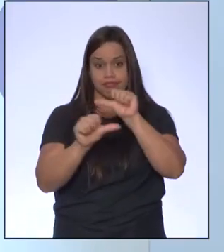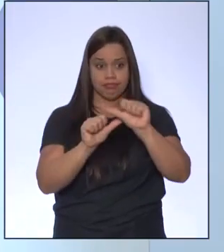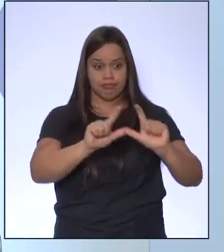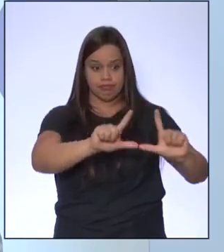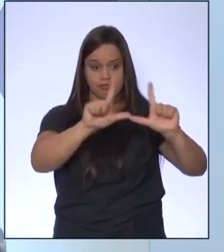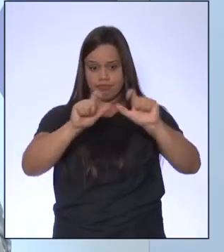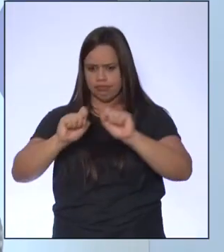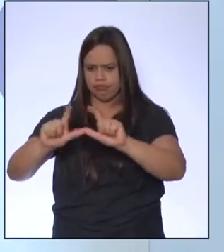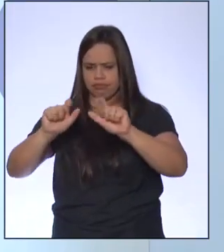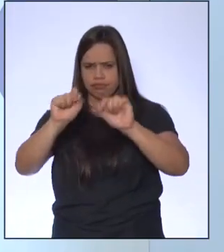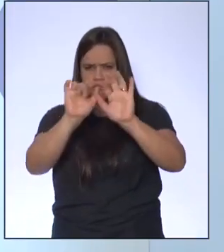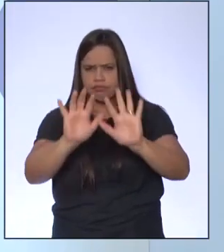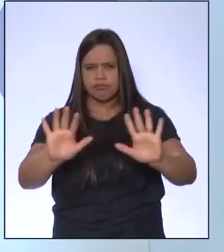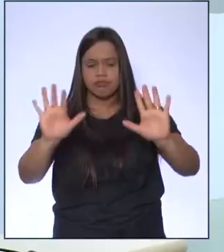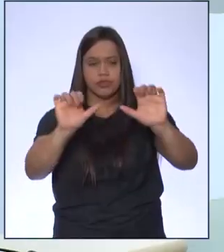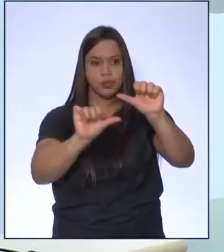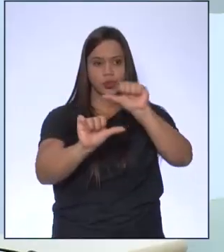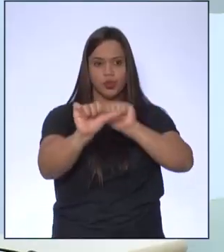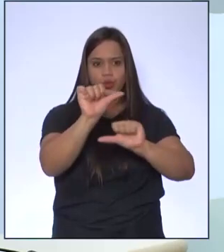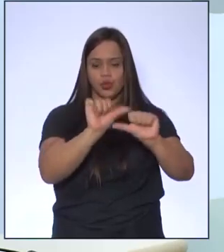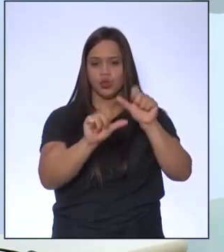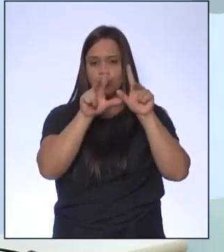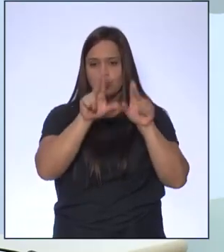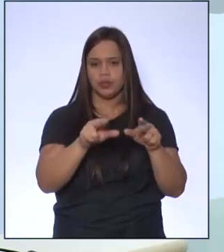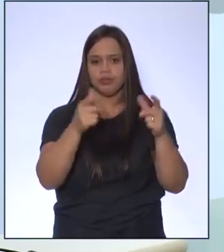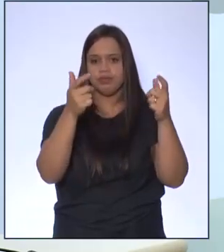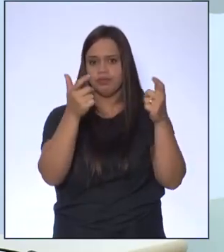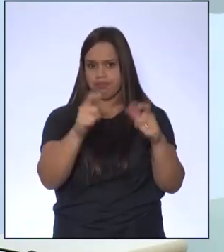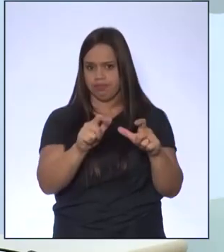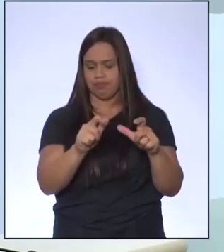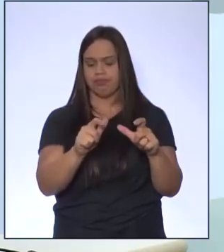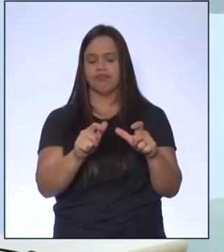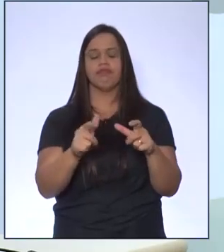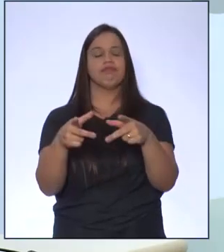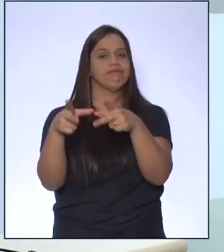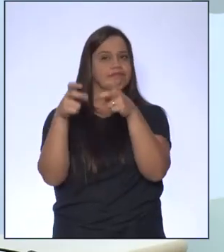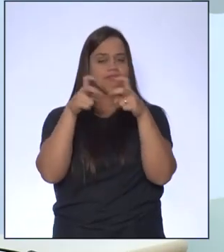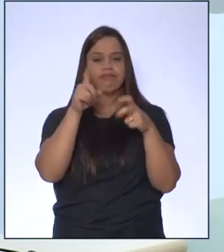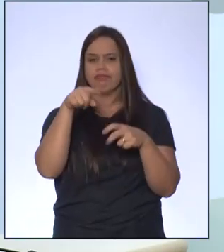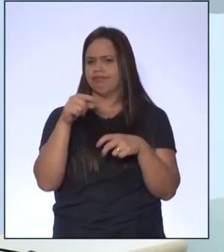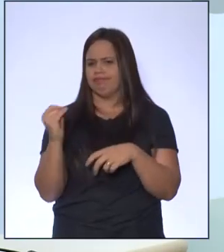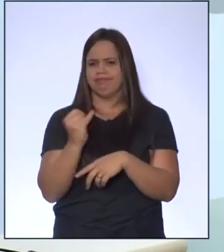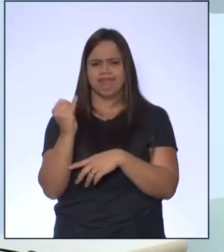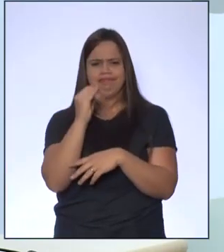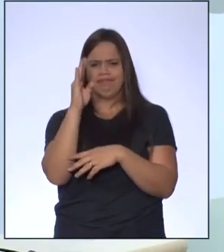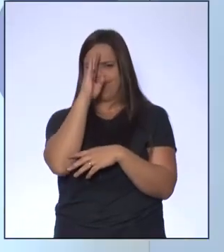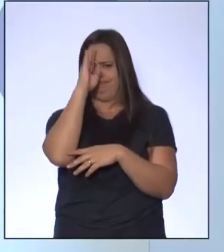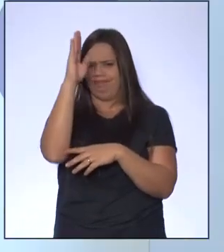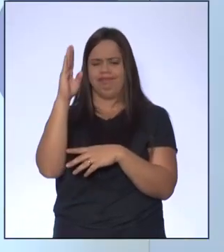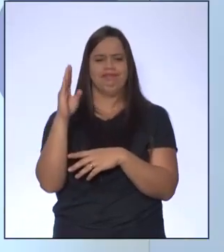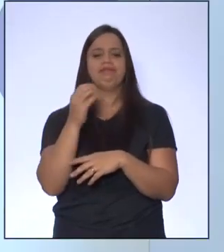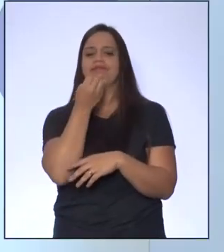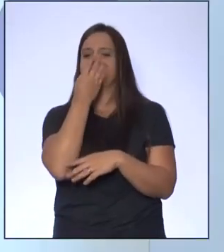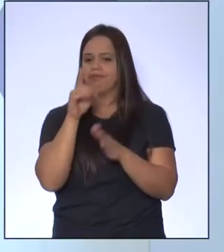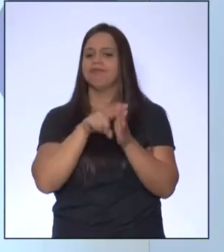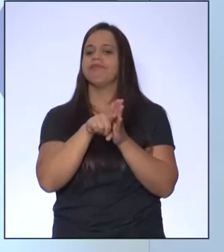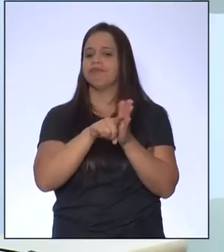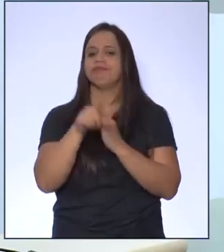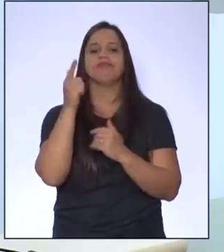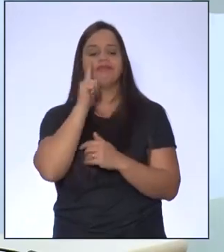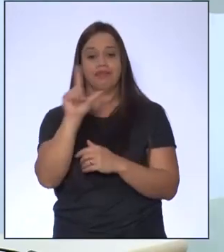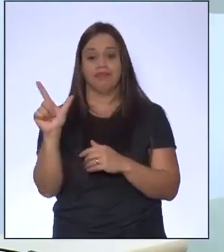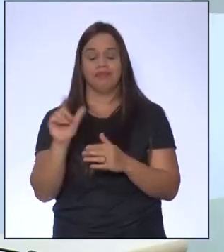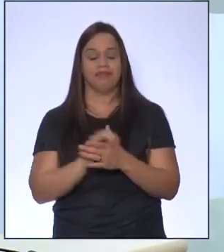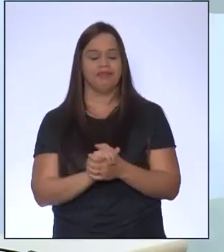partir da fotografia, das imagens, de gravuras. Então, eu acho que é primordial para a gente conseguir fazer uma análise. Muito